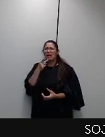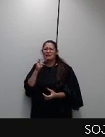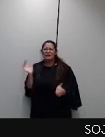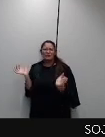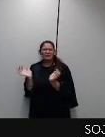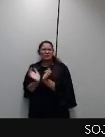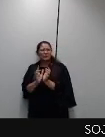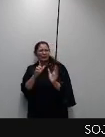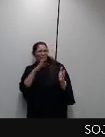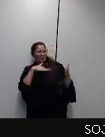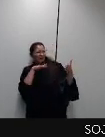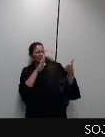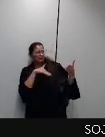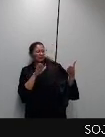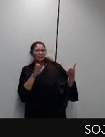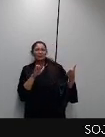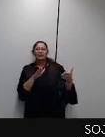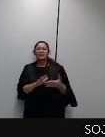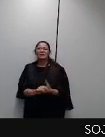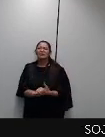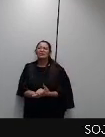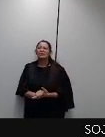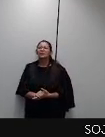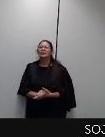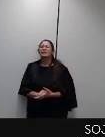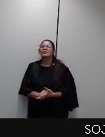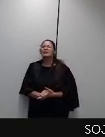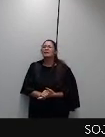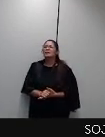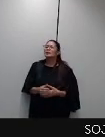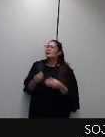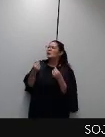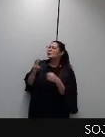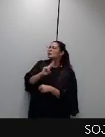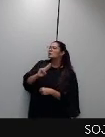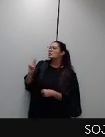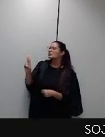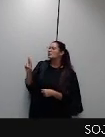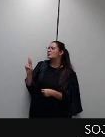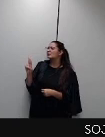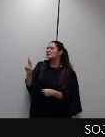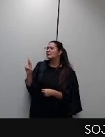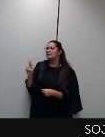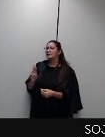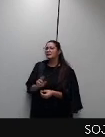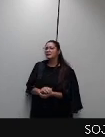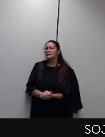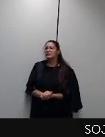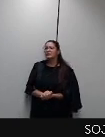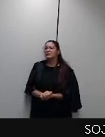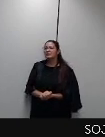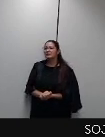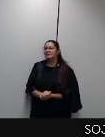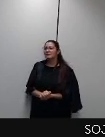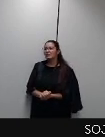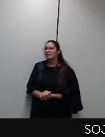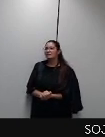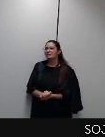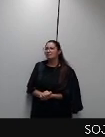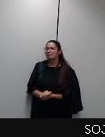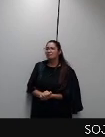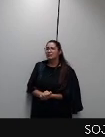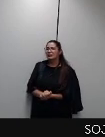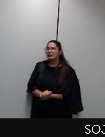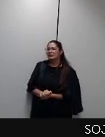na portaria ouro os nomes dos Oficiais de Justiça Oi e a indicação